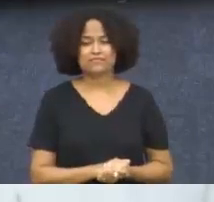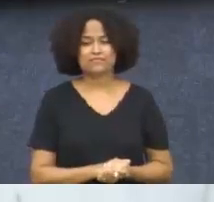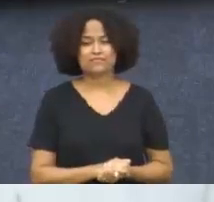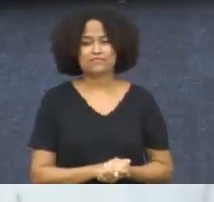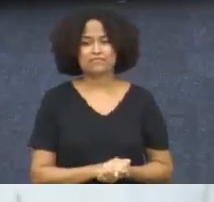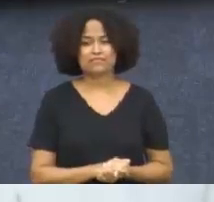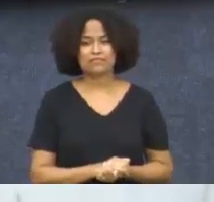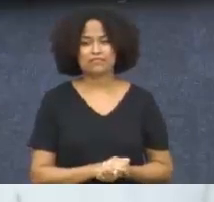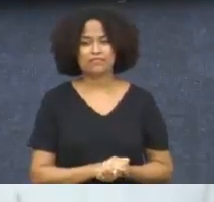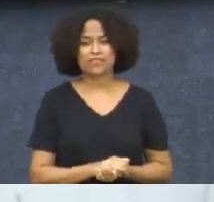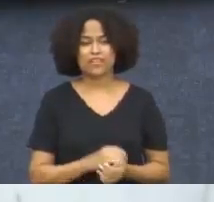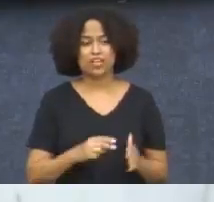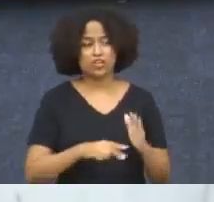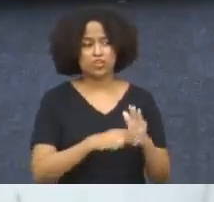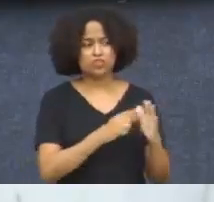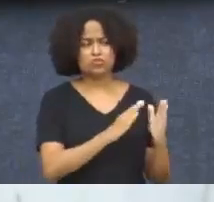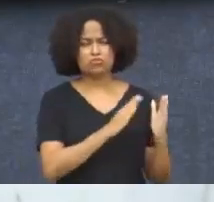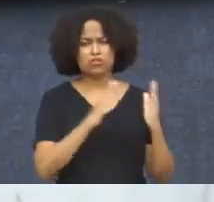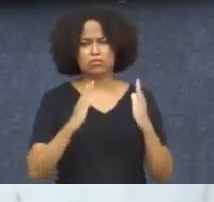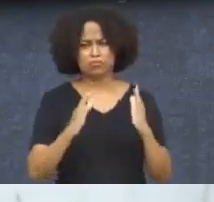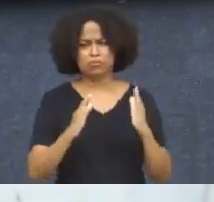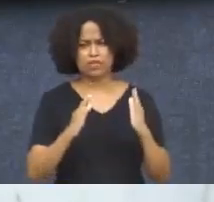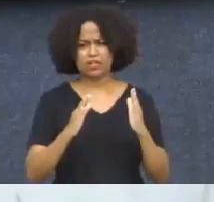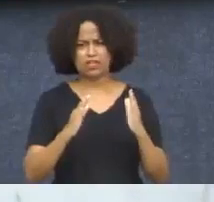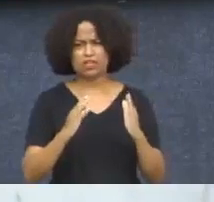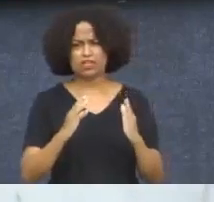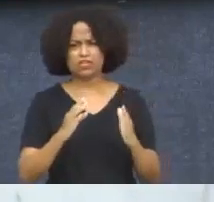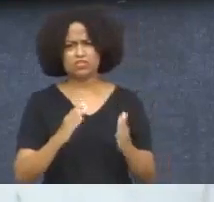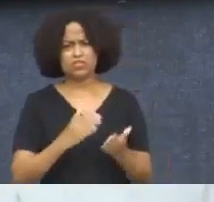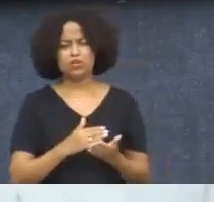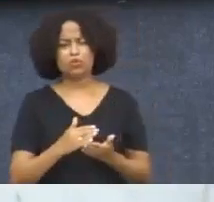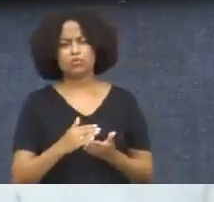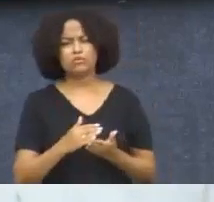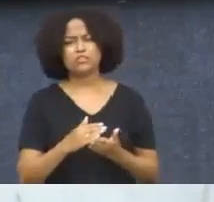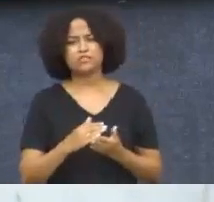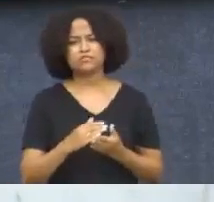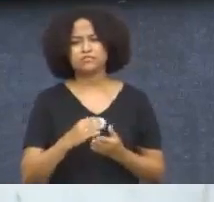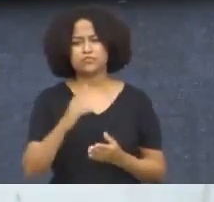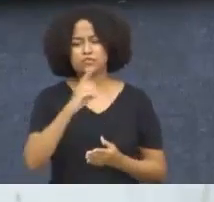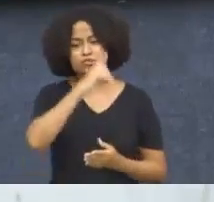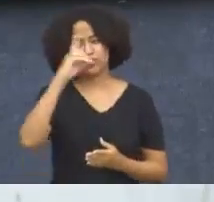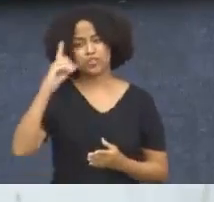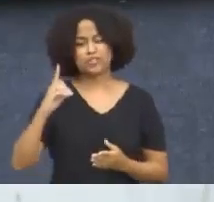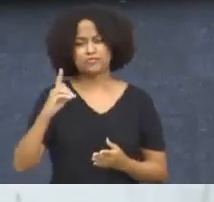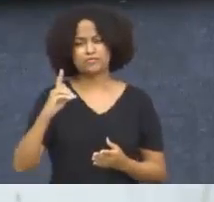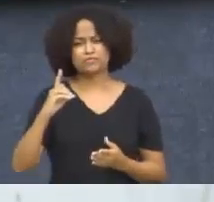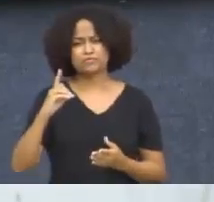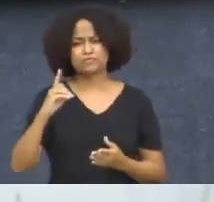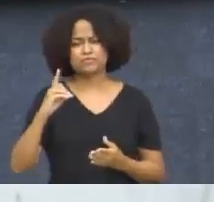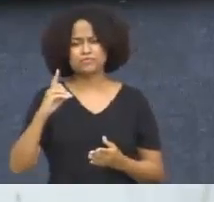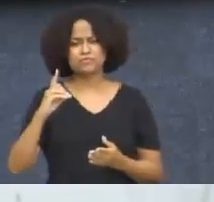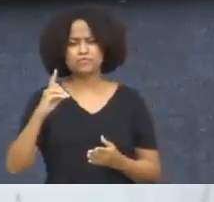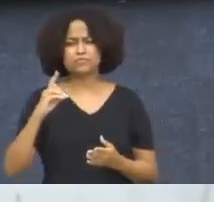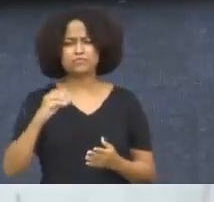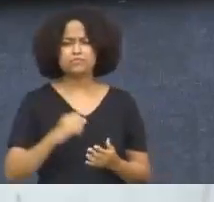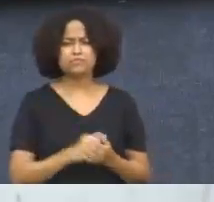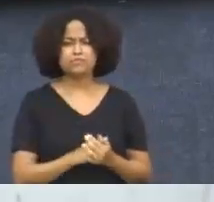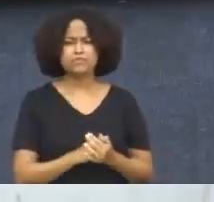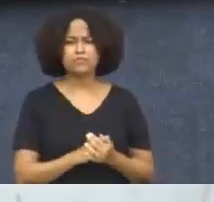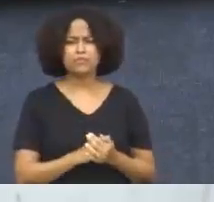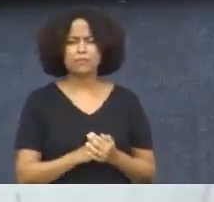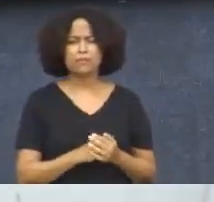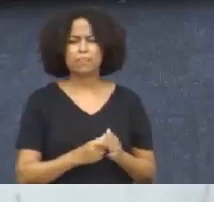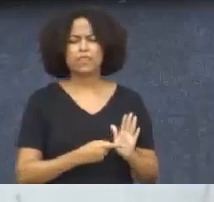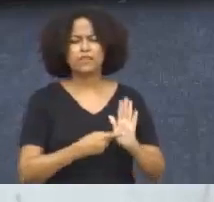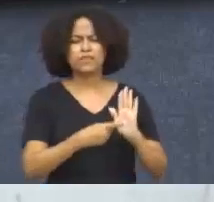vamos à segunda parte da ordem do dia, às 15 horas e 58 minutos. Indicações e moções impugnadas.